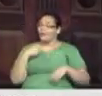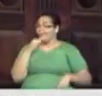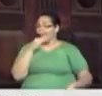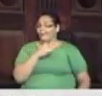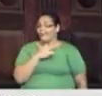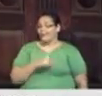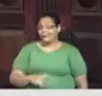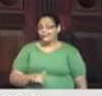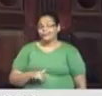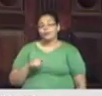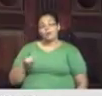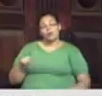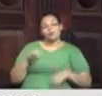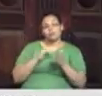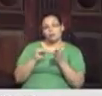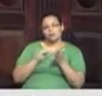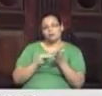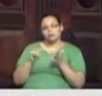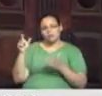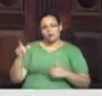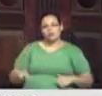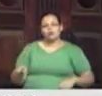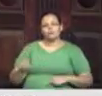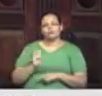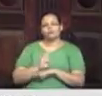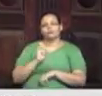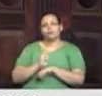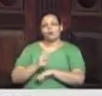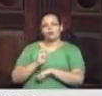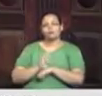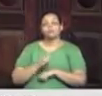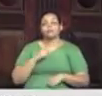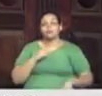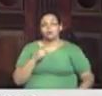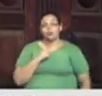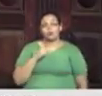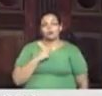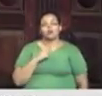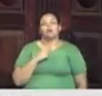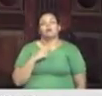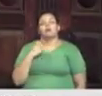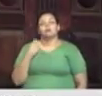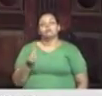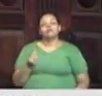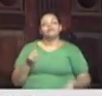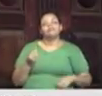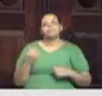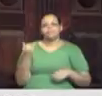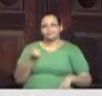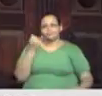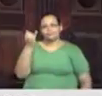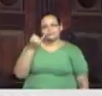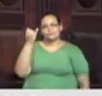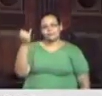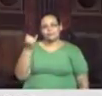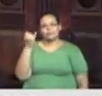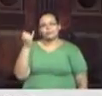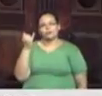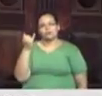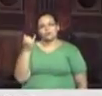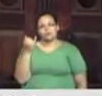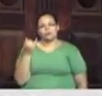lamento que o secretário da Casa Civil do Estado tenha utilizado de um espaço importante